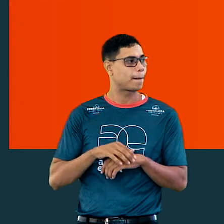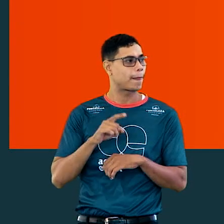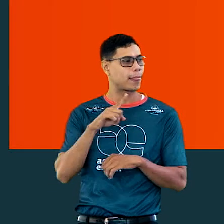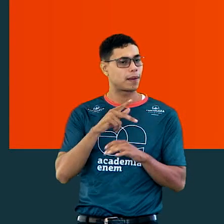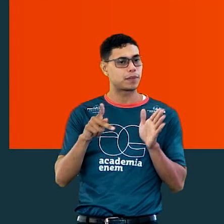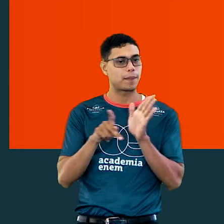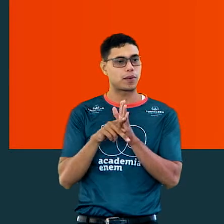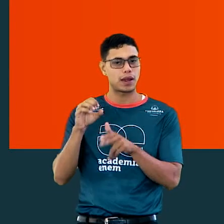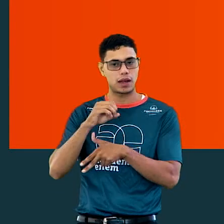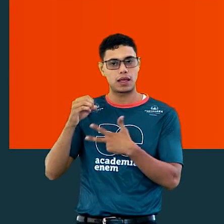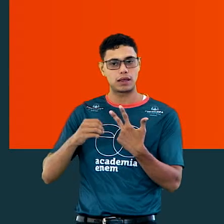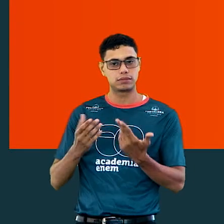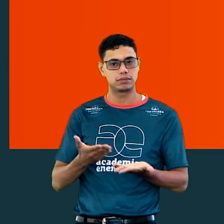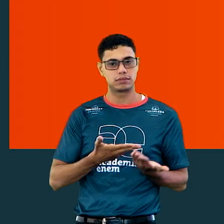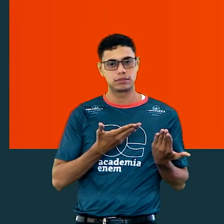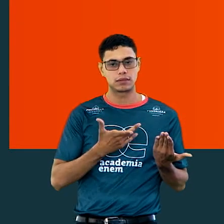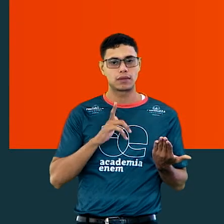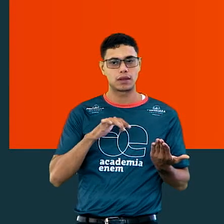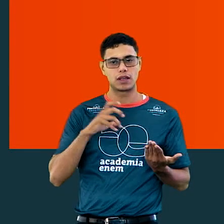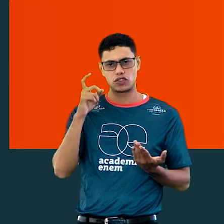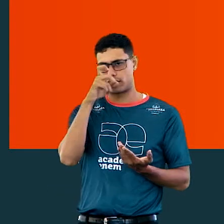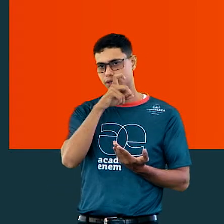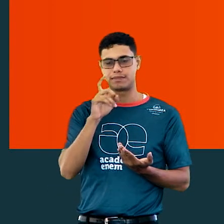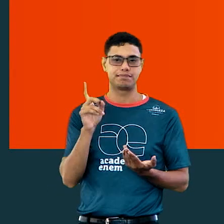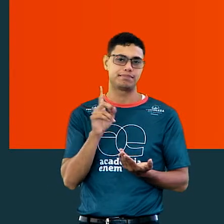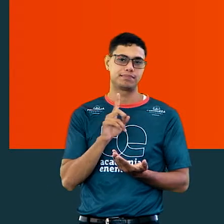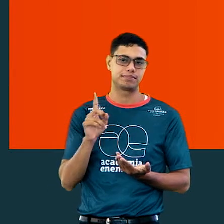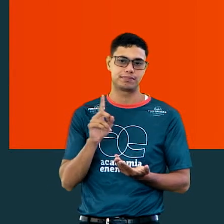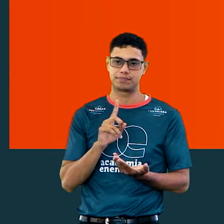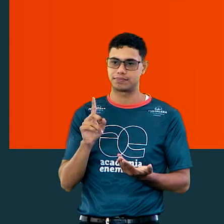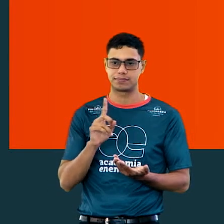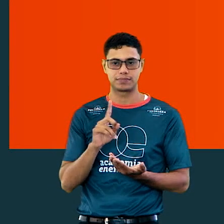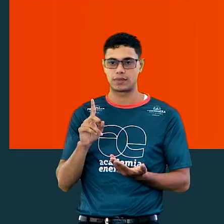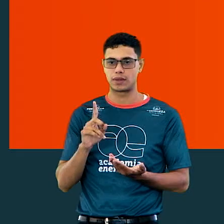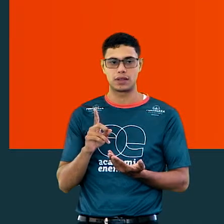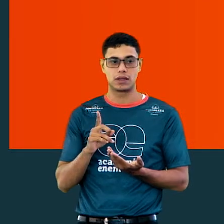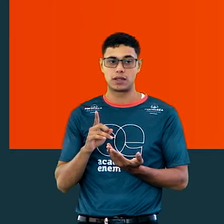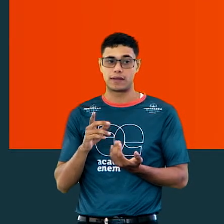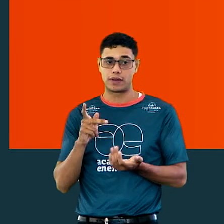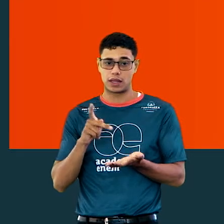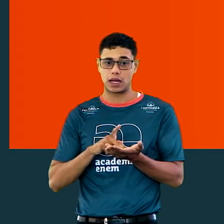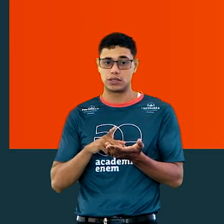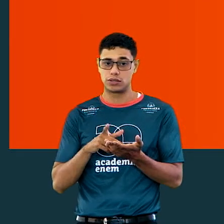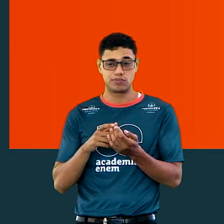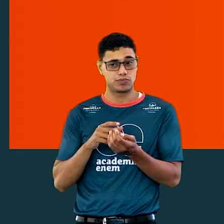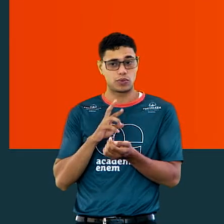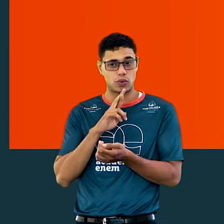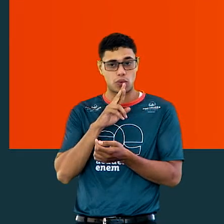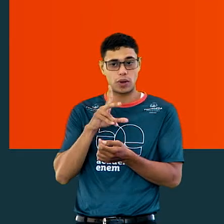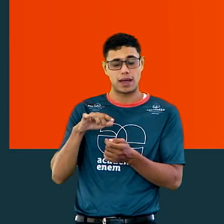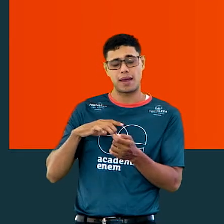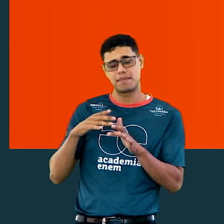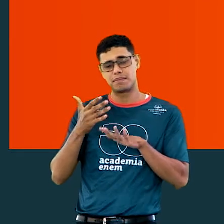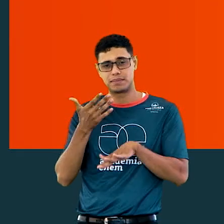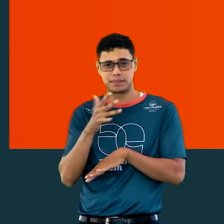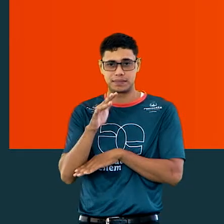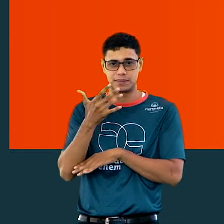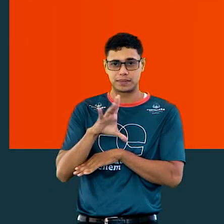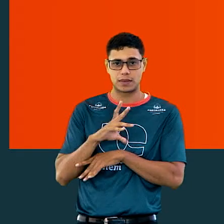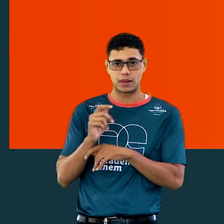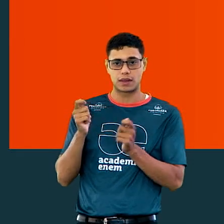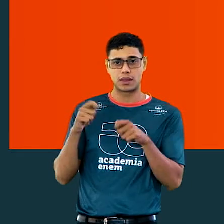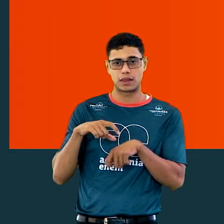Enem, galera. É uma questão difícil? Não é para ser. Ela é uma questão média. Ela é uma